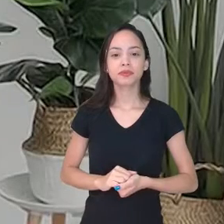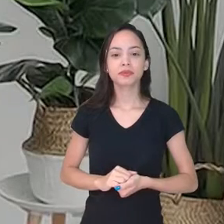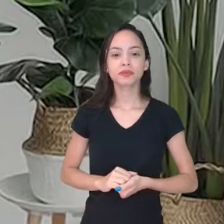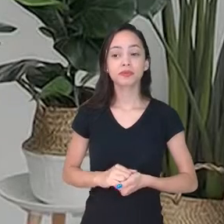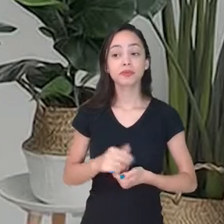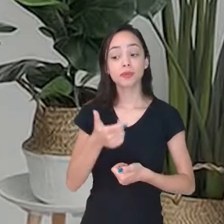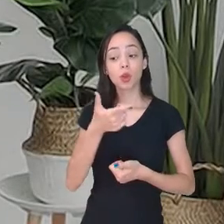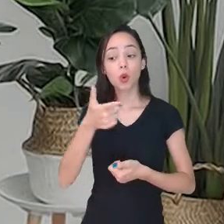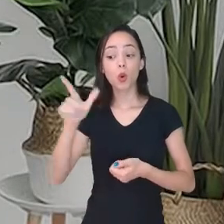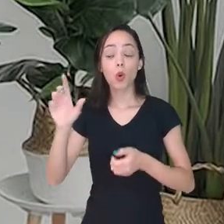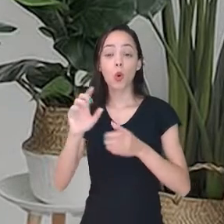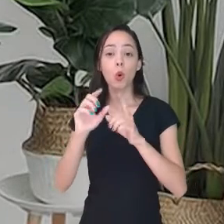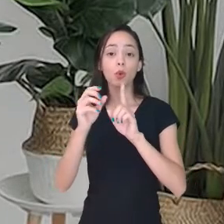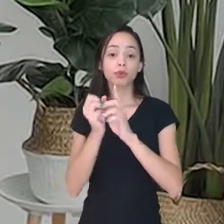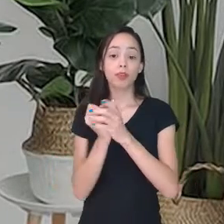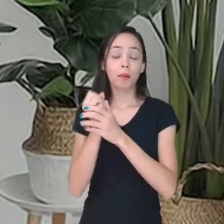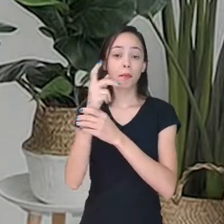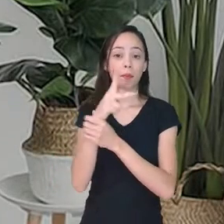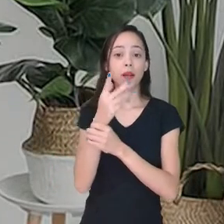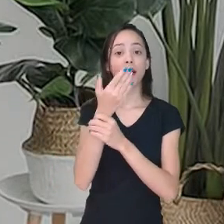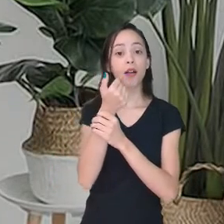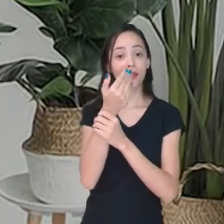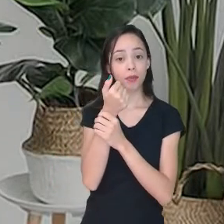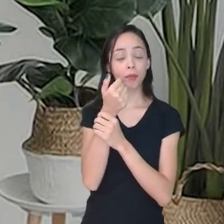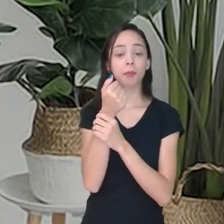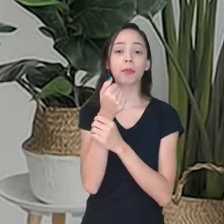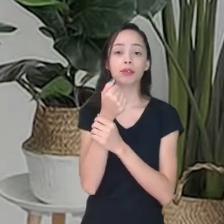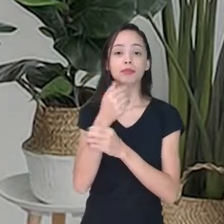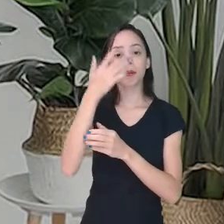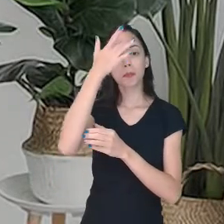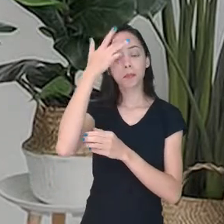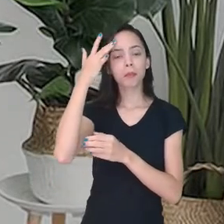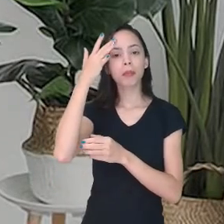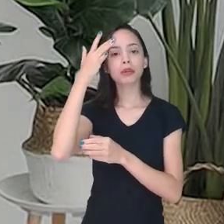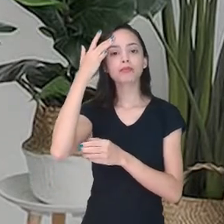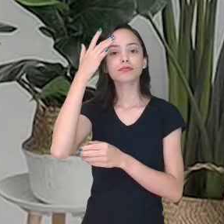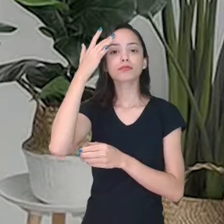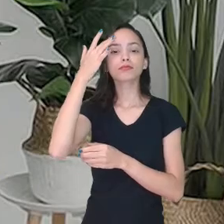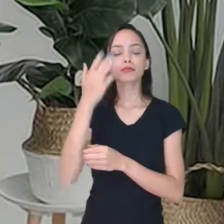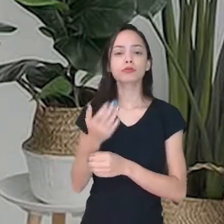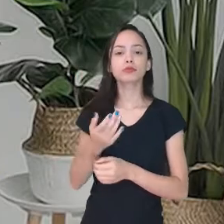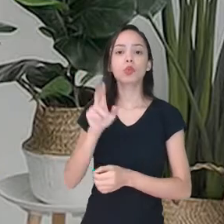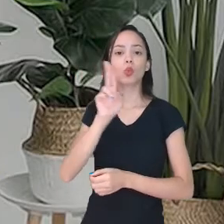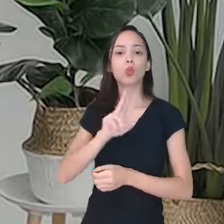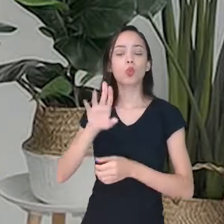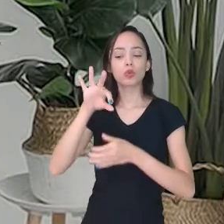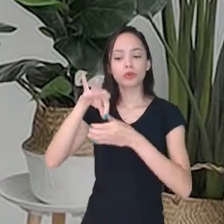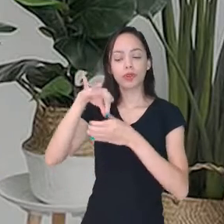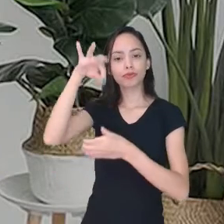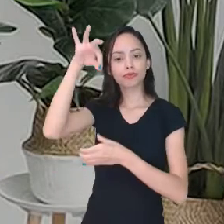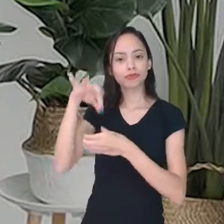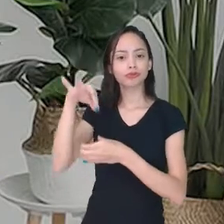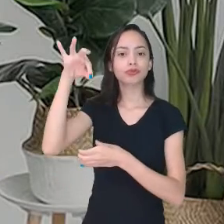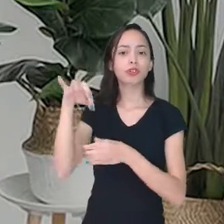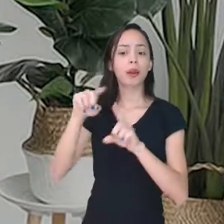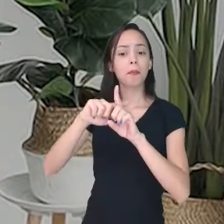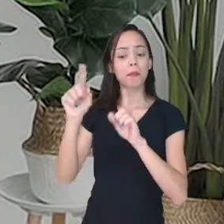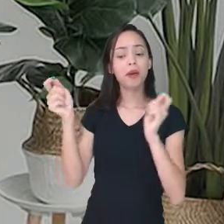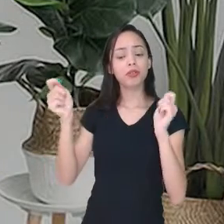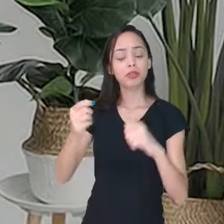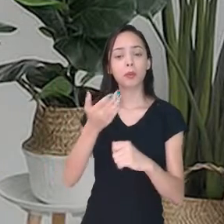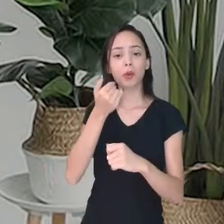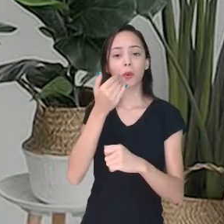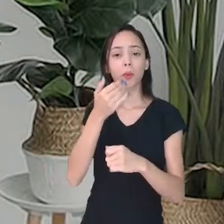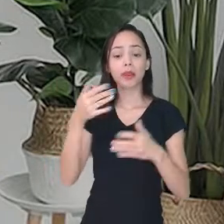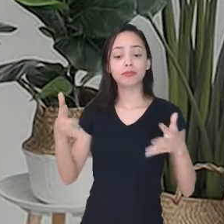outra planta alimentar não convencional que o pessoal geralmente usa como chá, mas pode ser colocado na salada e